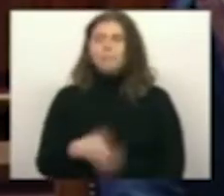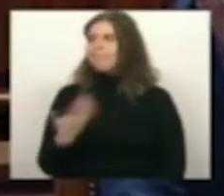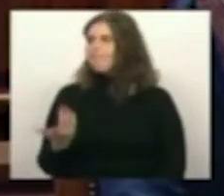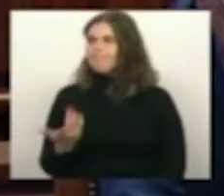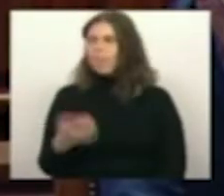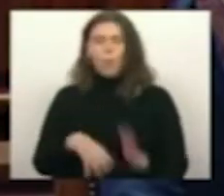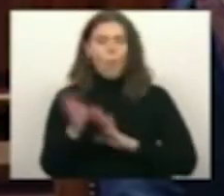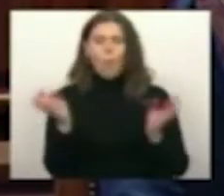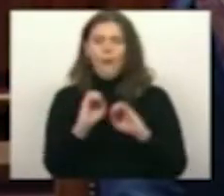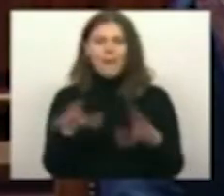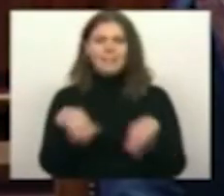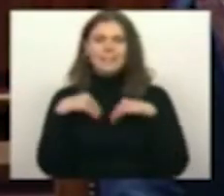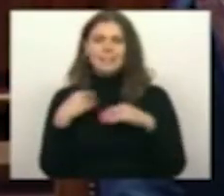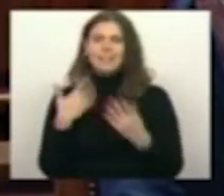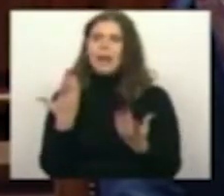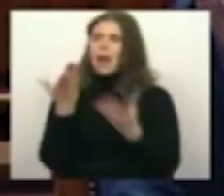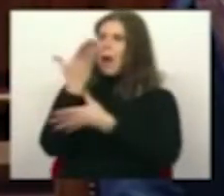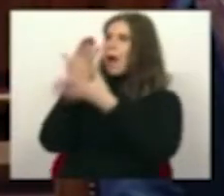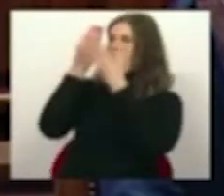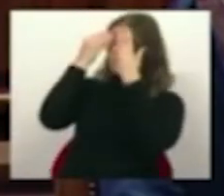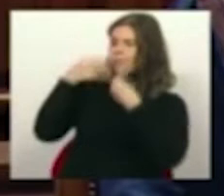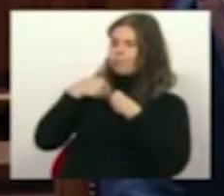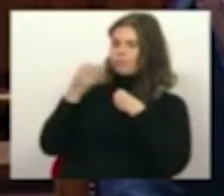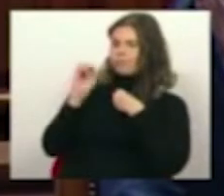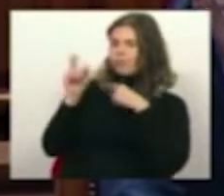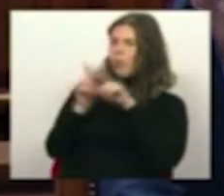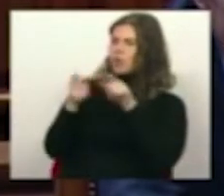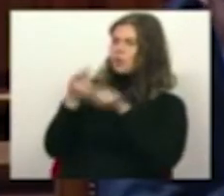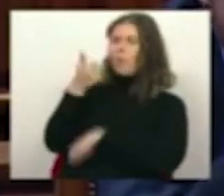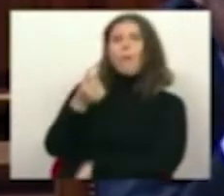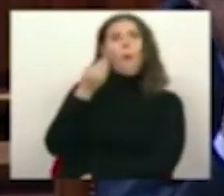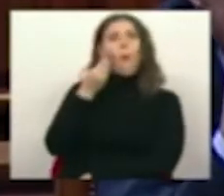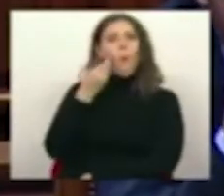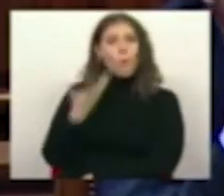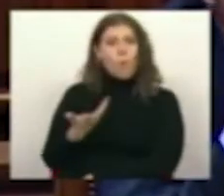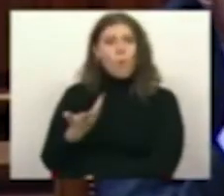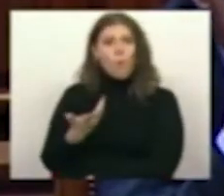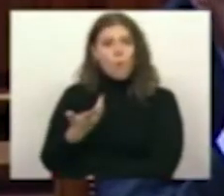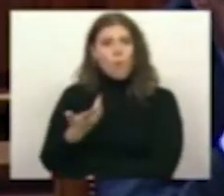tem condições de aceitar lições de ninguém sobre a boa gestão